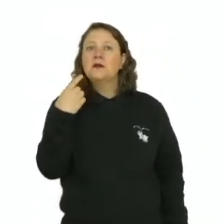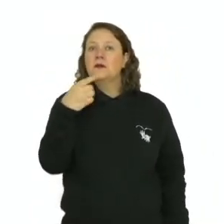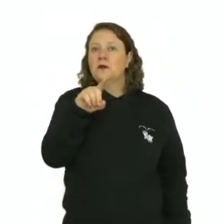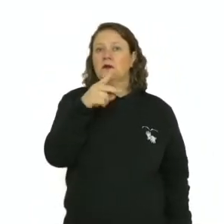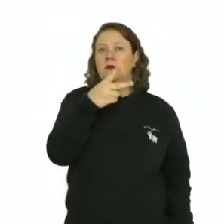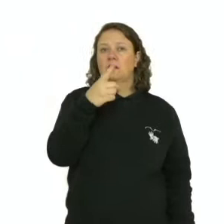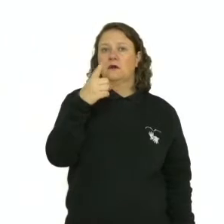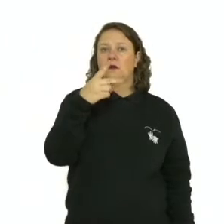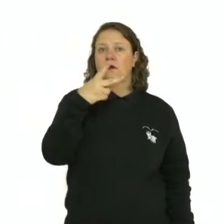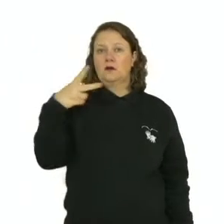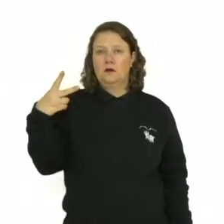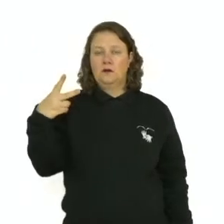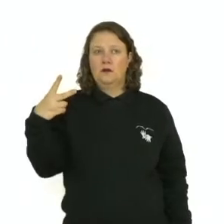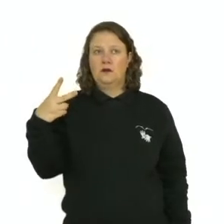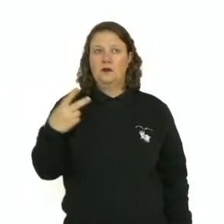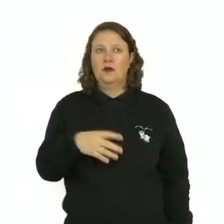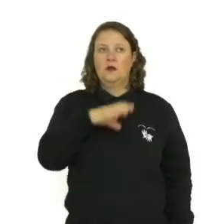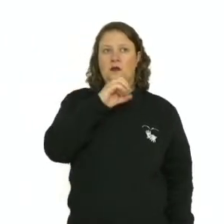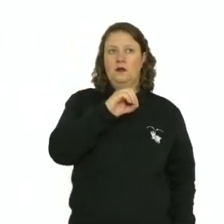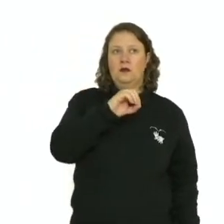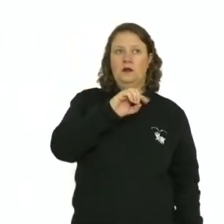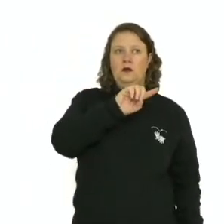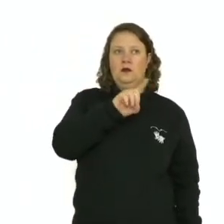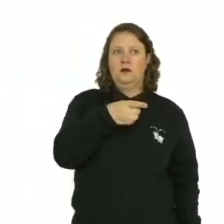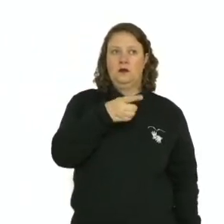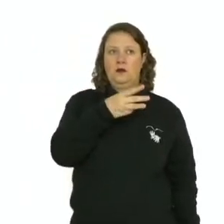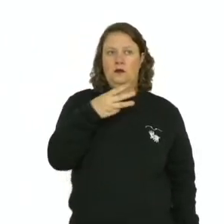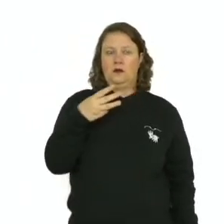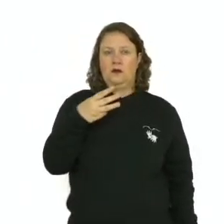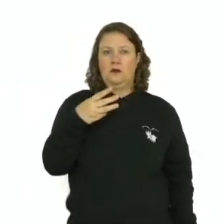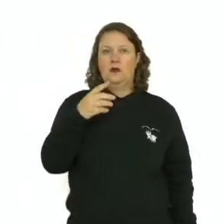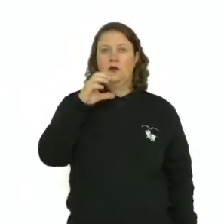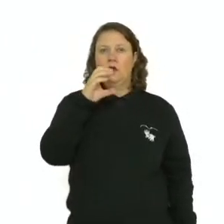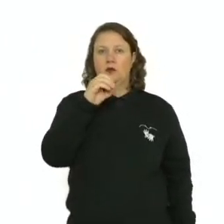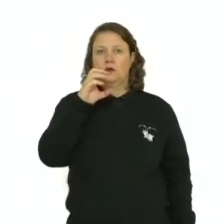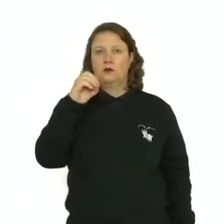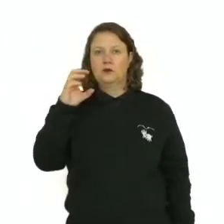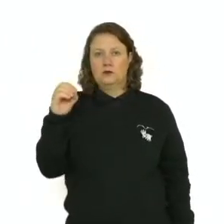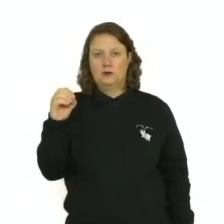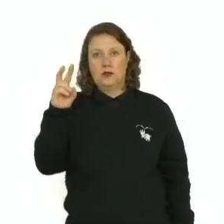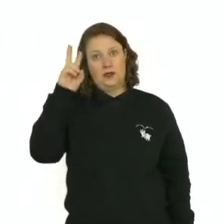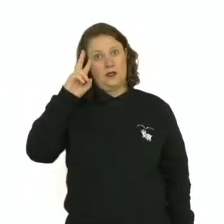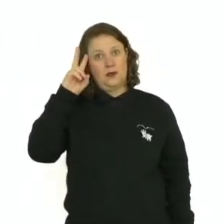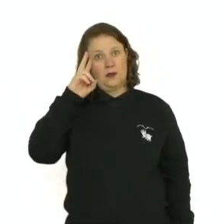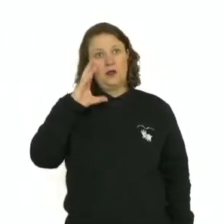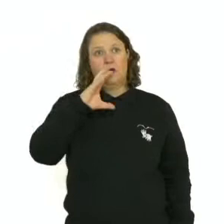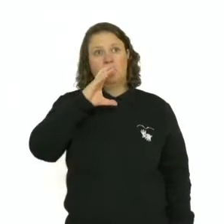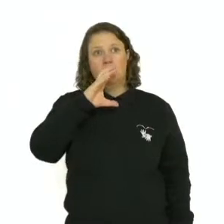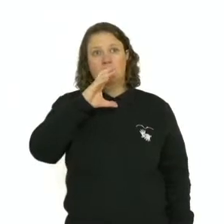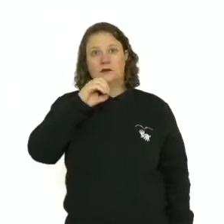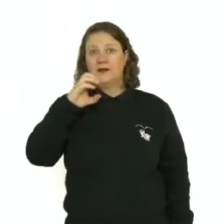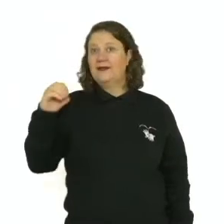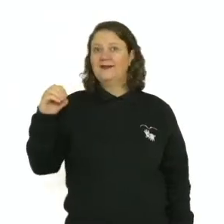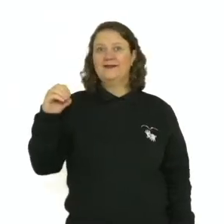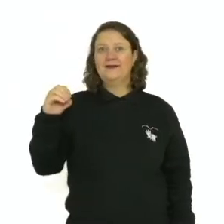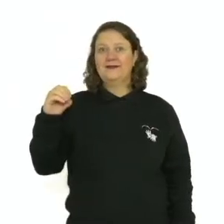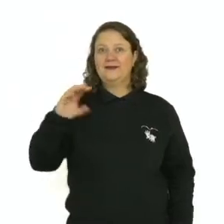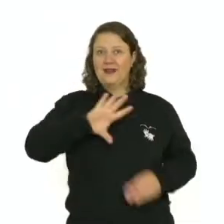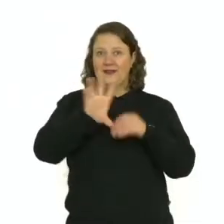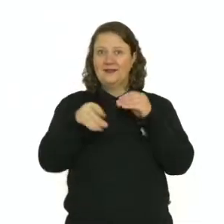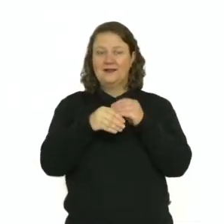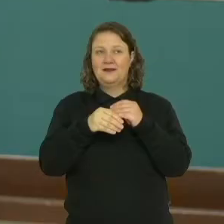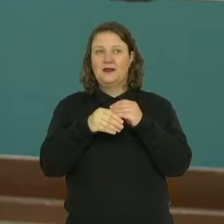1212. E 0,3 vezes 1000, a vírgula anda 3 casinhas, lembrando de acrescentar zeros, virou 300. E agora a